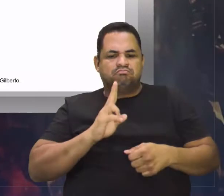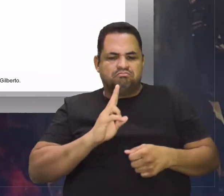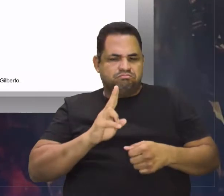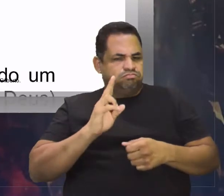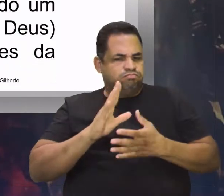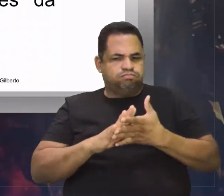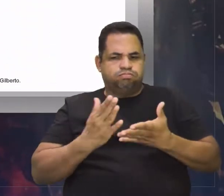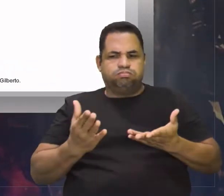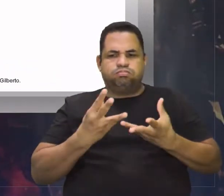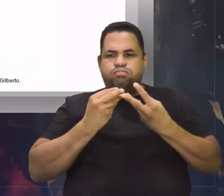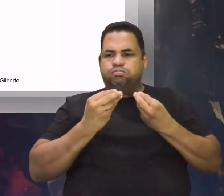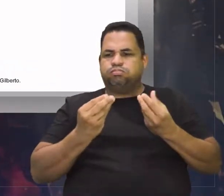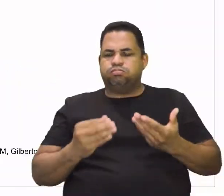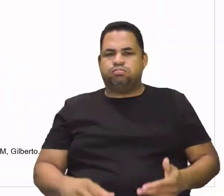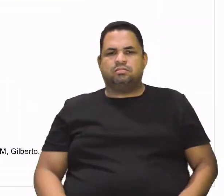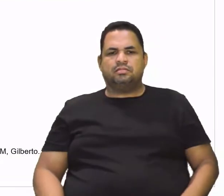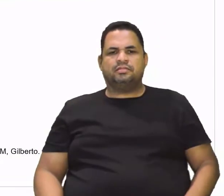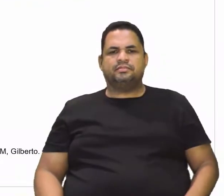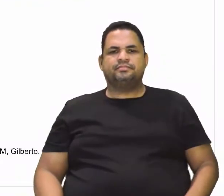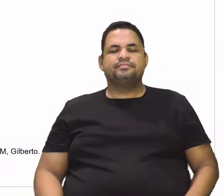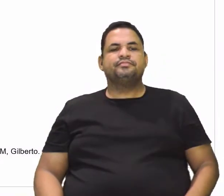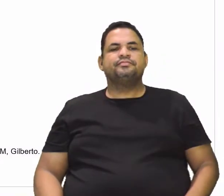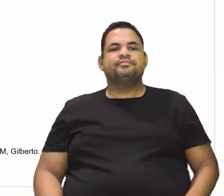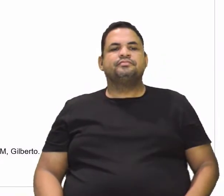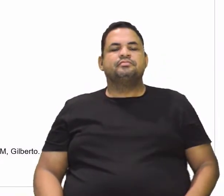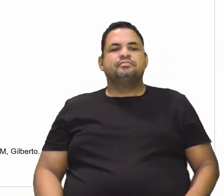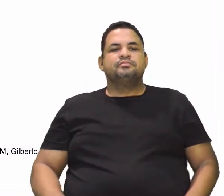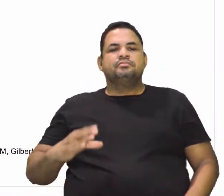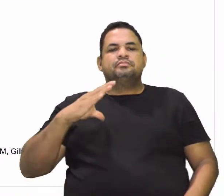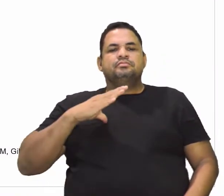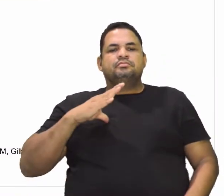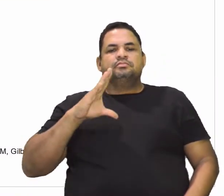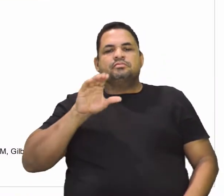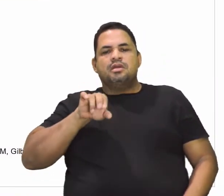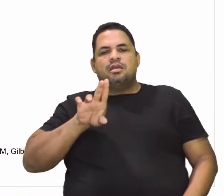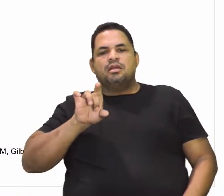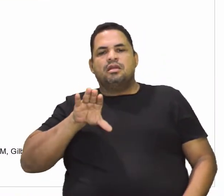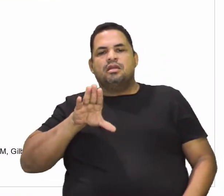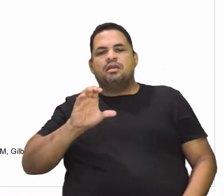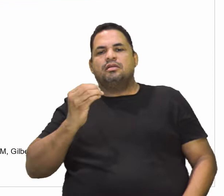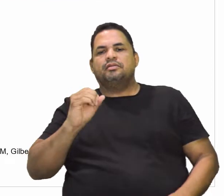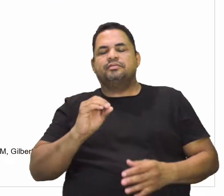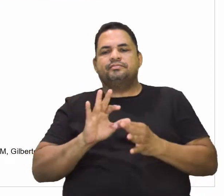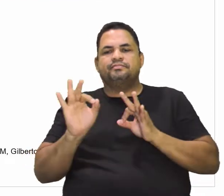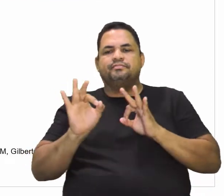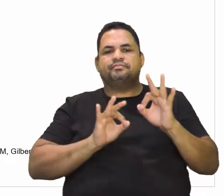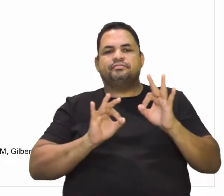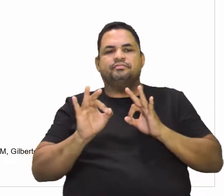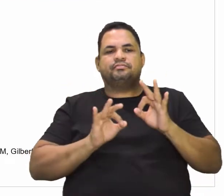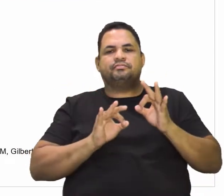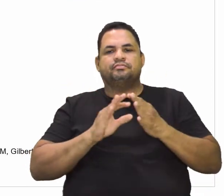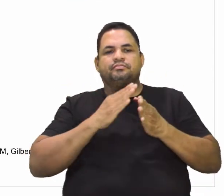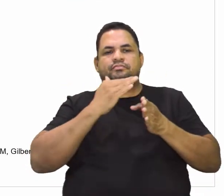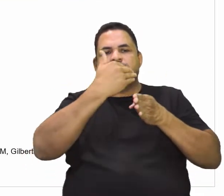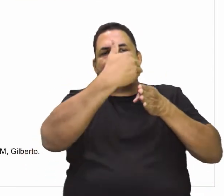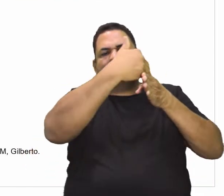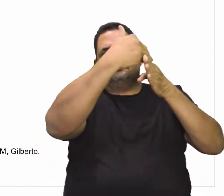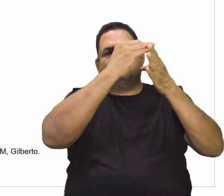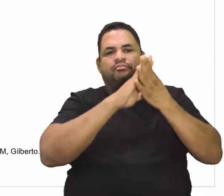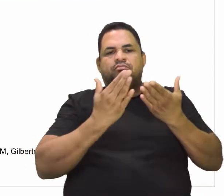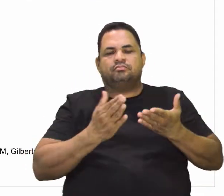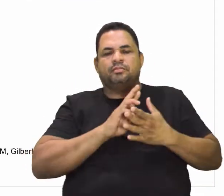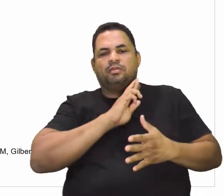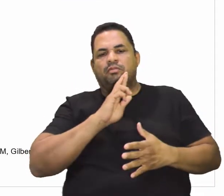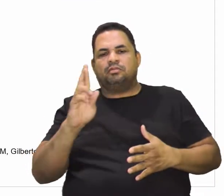comércio, muito comércio. Vamos lá, na tela para vocês. A cidade de Meca foi construída num templo